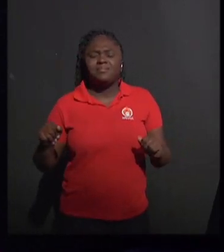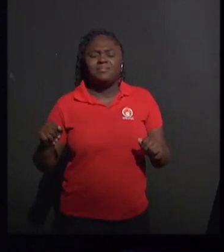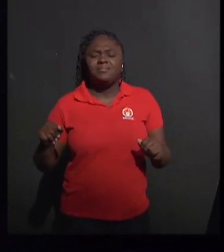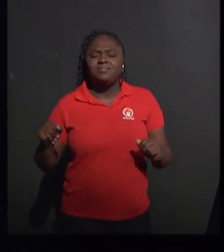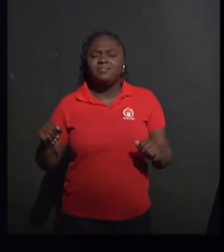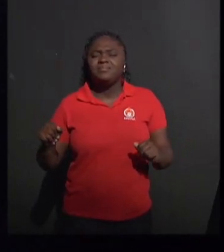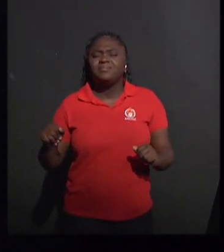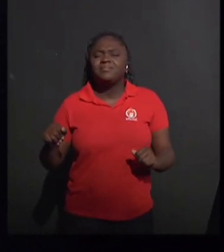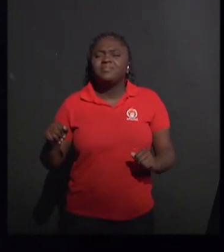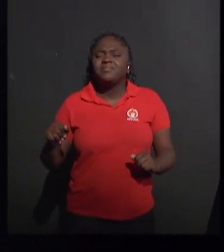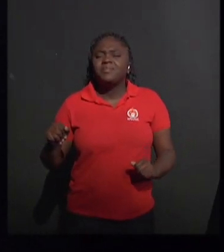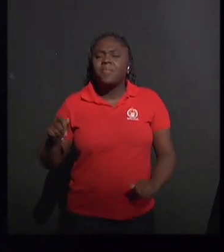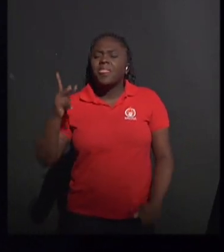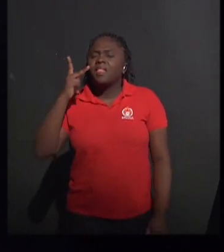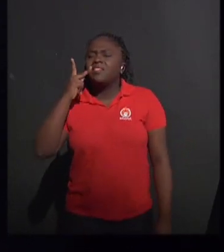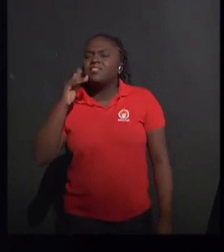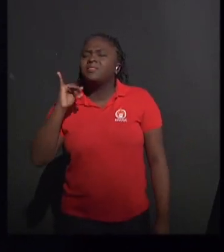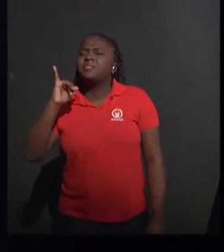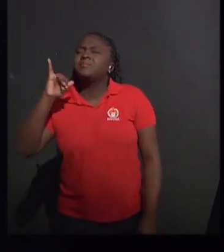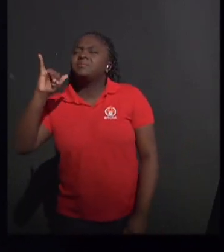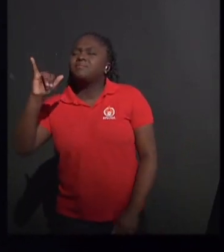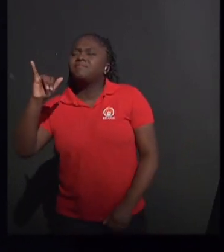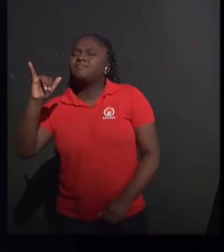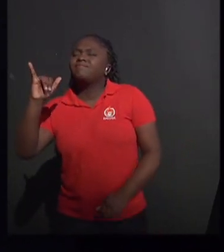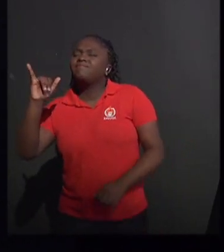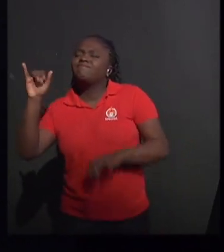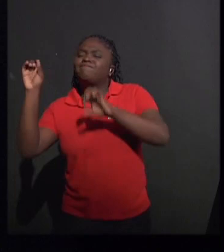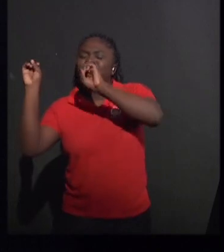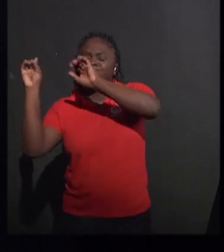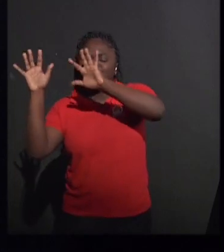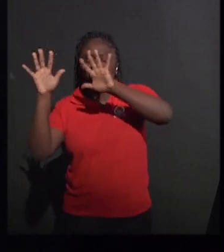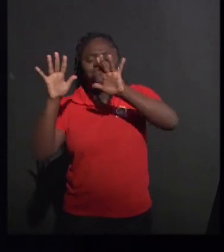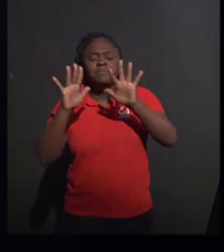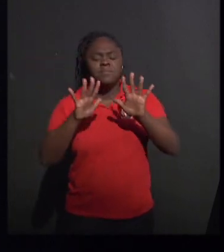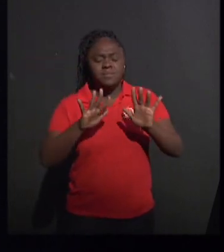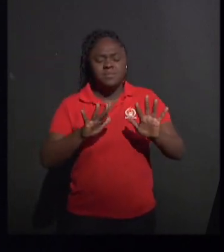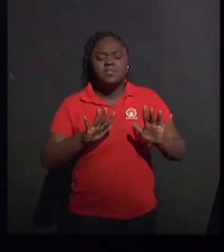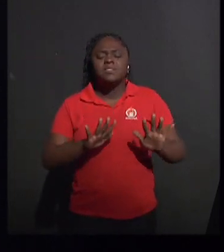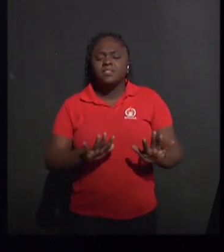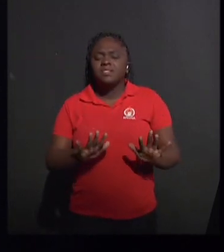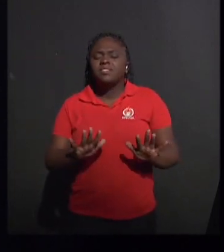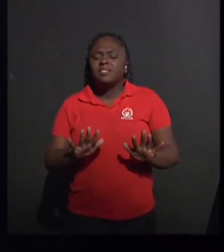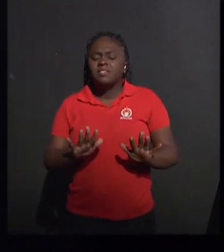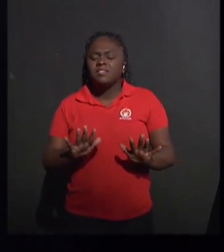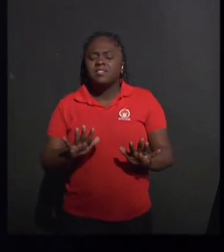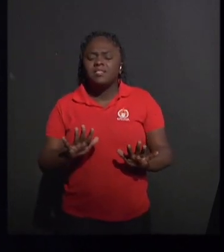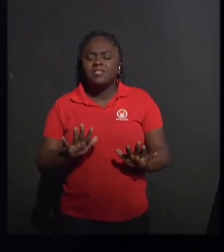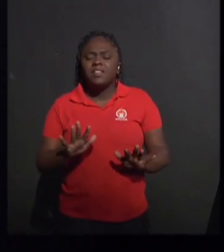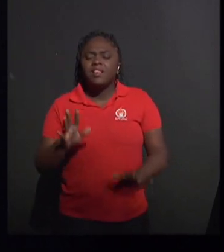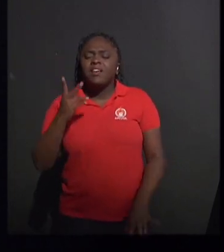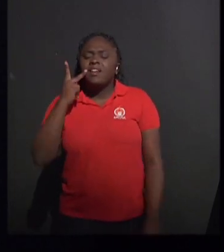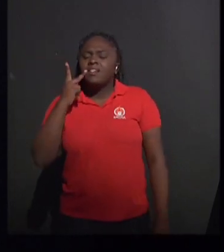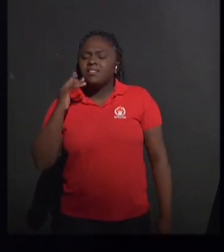Venha a tua intervenção, Pai. Venha a tua intervenção. Quantos, ó